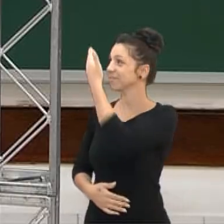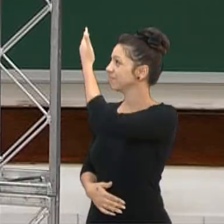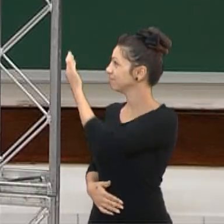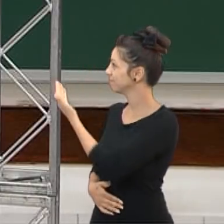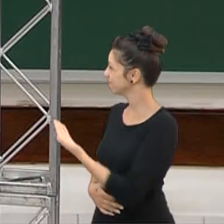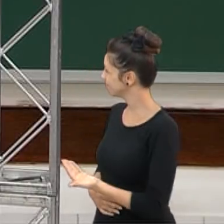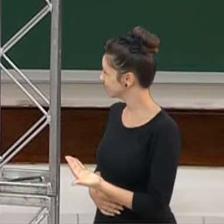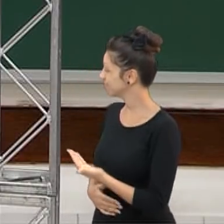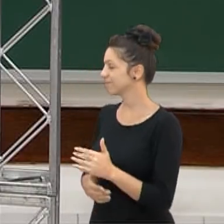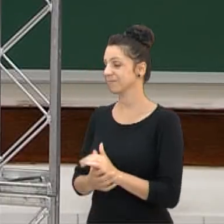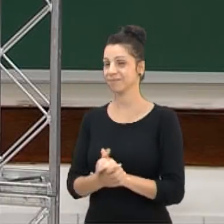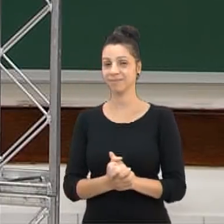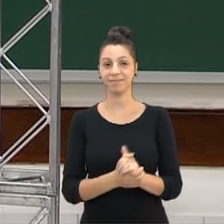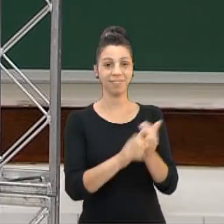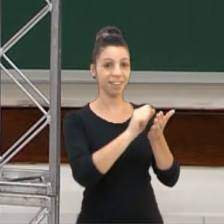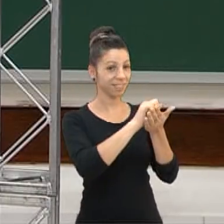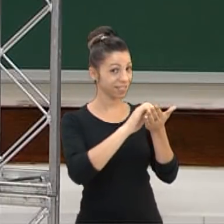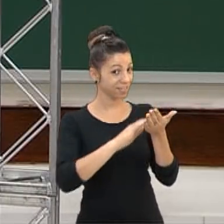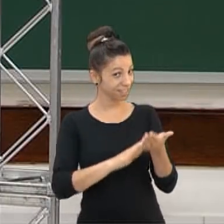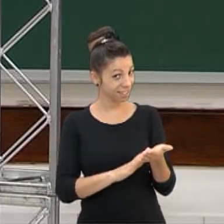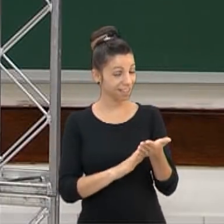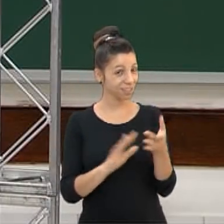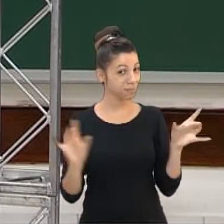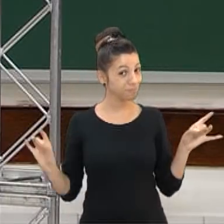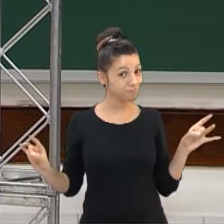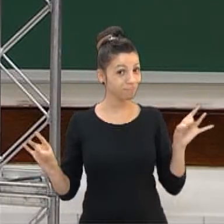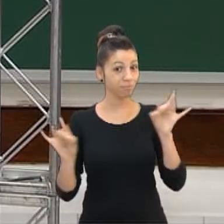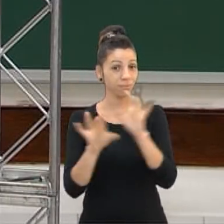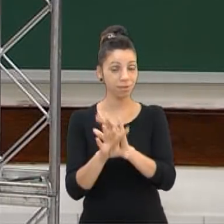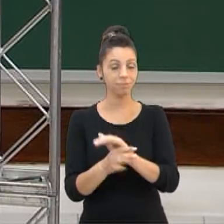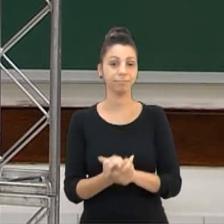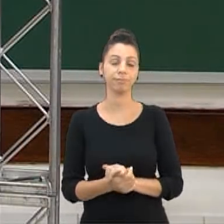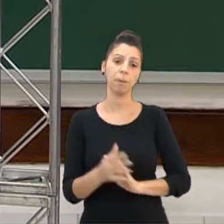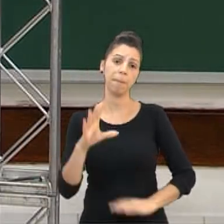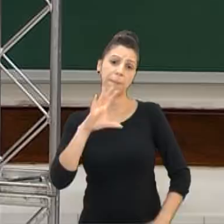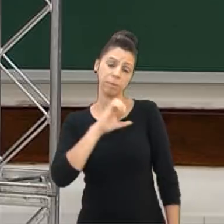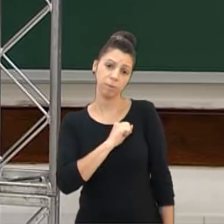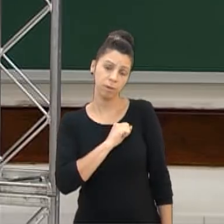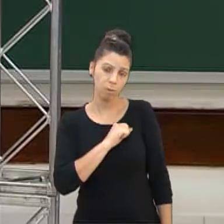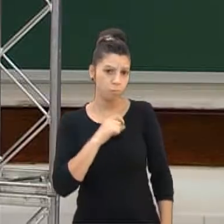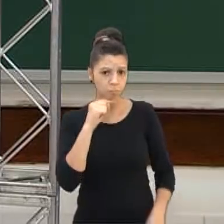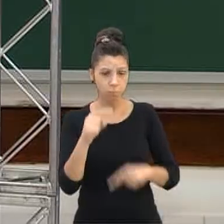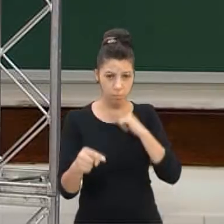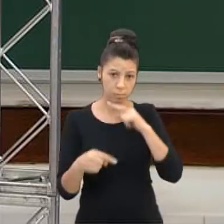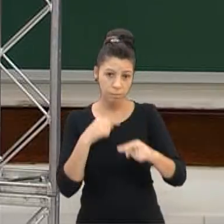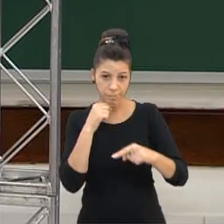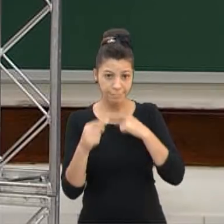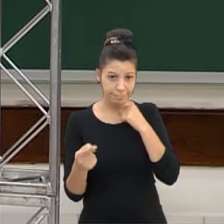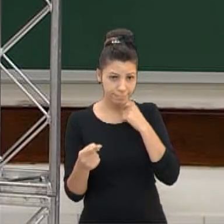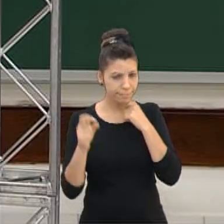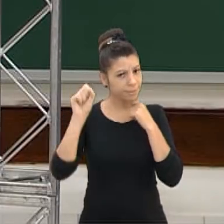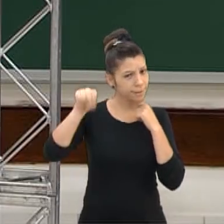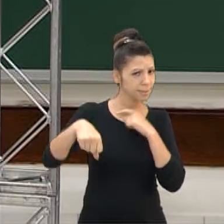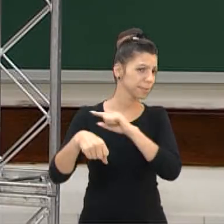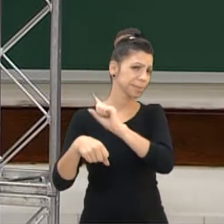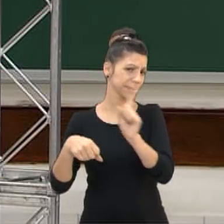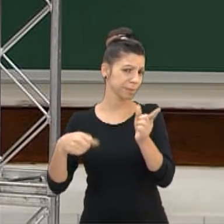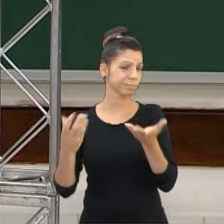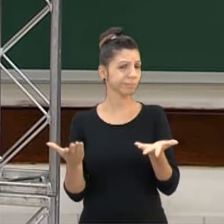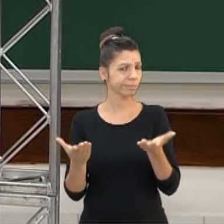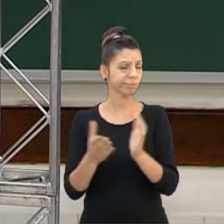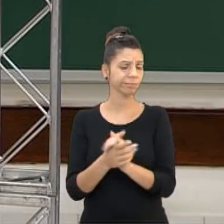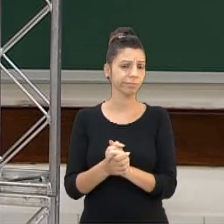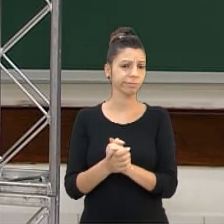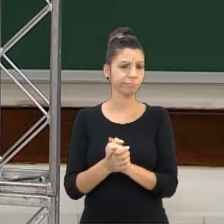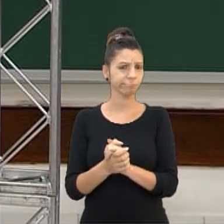fechamos esse problema, esse desafio. Meus amores, ficou alguma dúvida? Sim ou não? Oh,